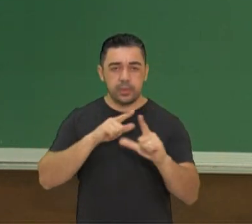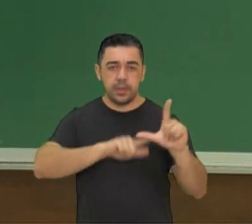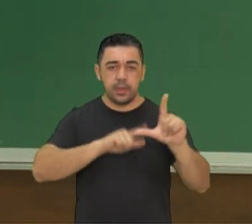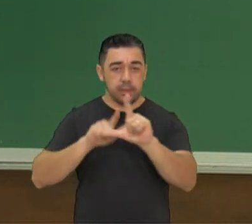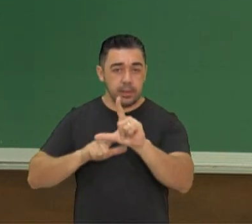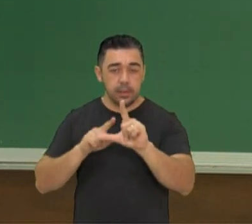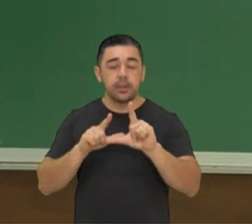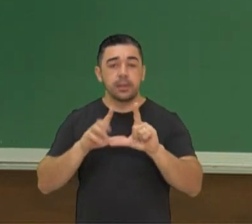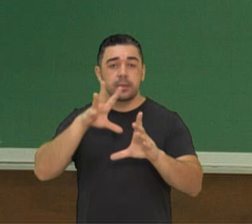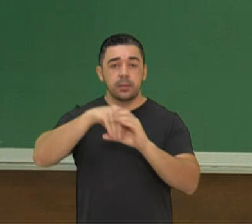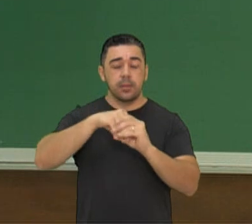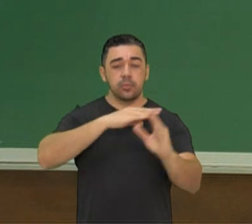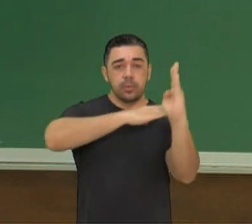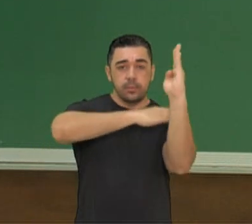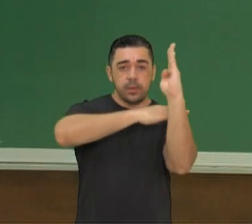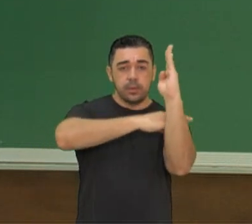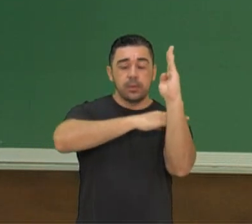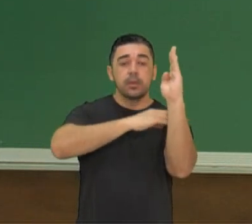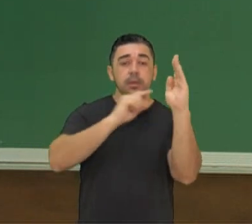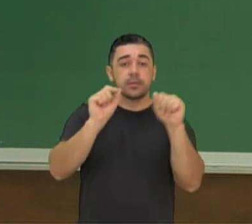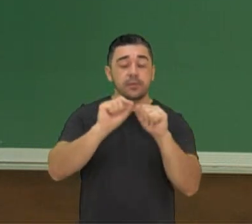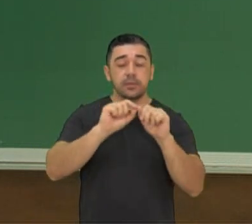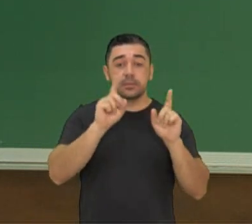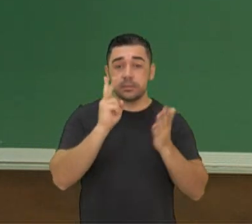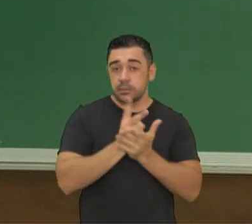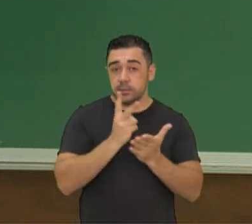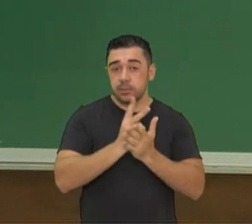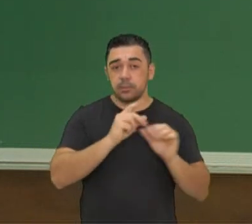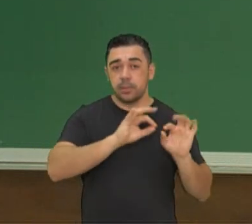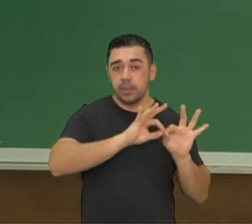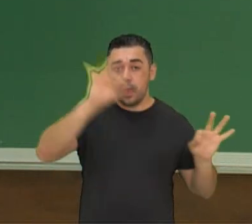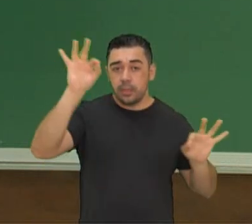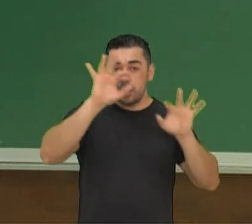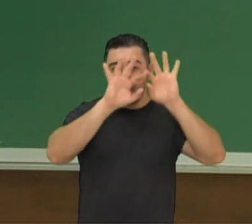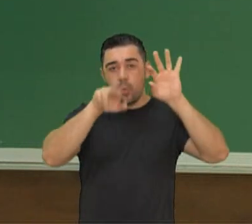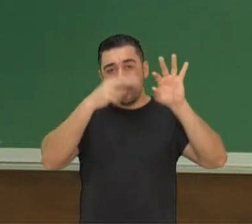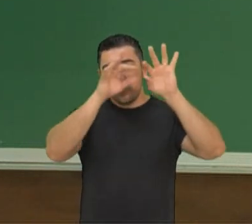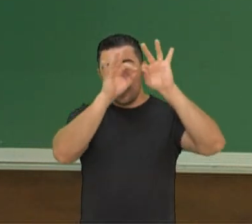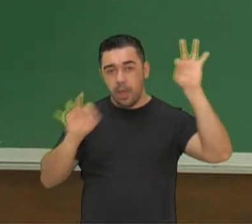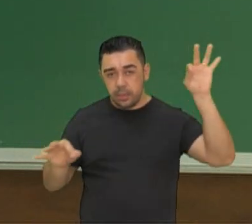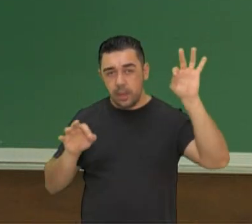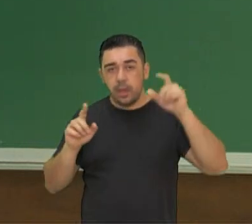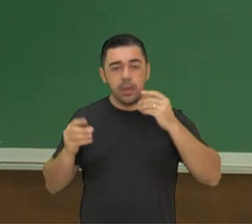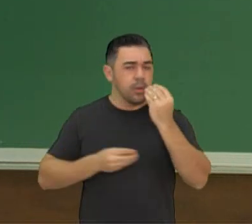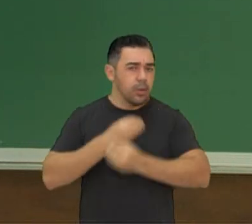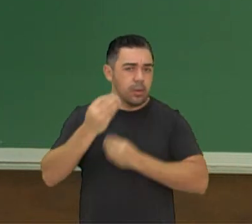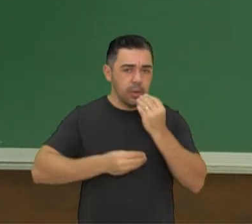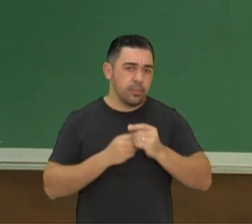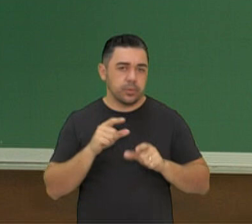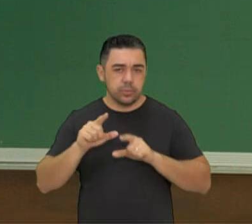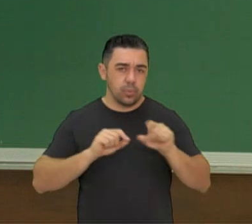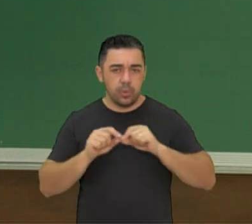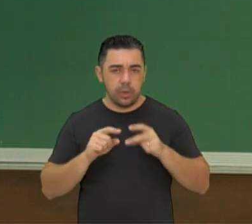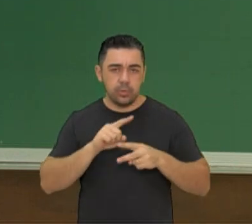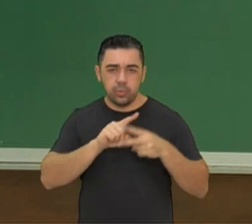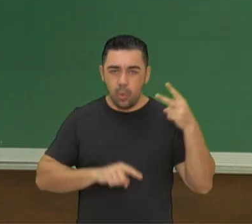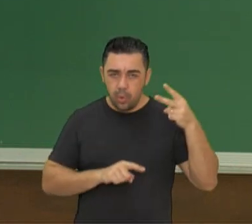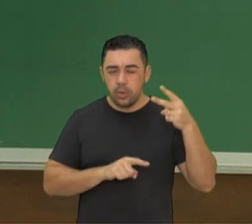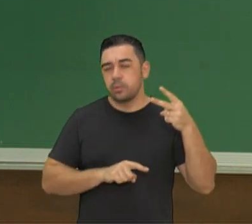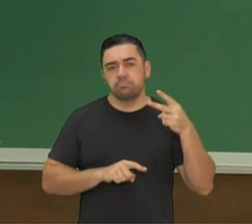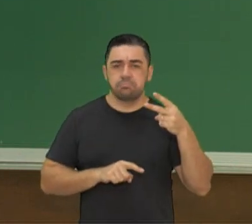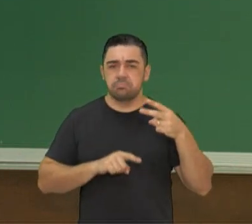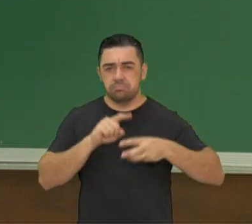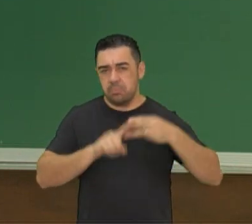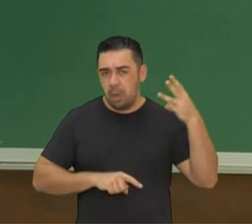Essas equações sempre geram no plano cartesiano uma reta, tá? E o procedimento para você fazer essa reta é escolher 2 ou 3 valores para